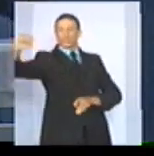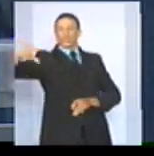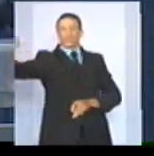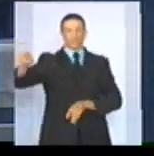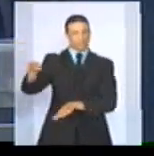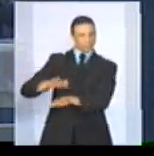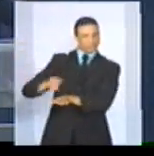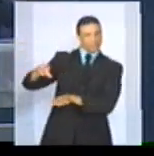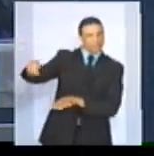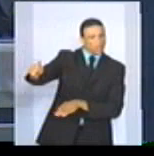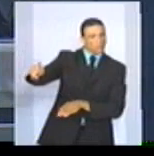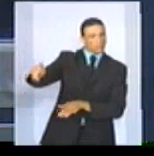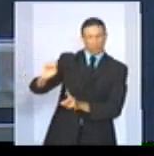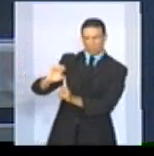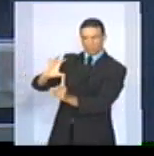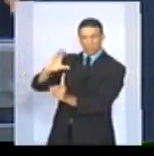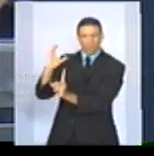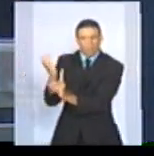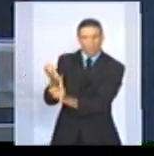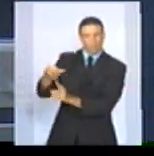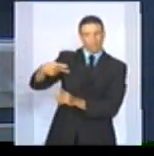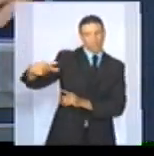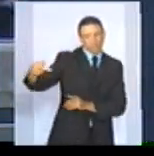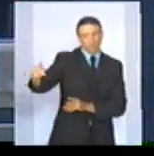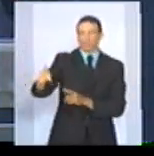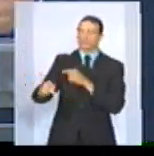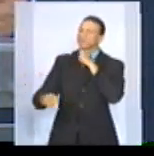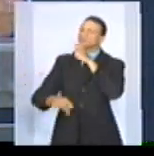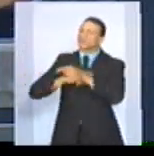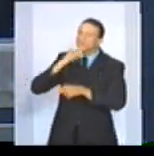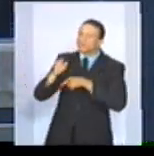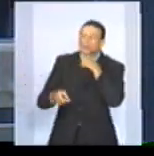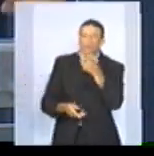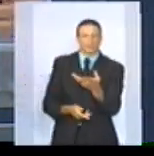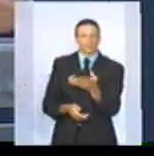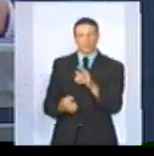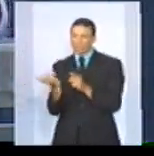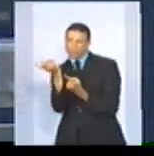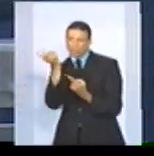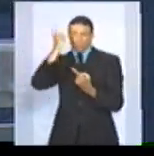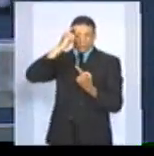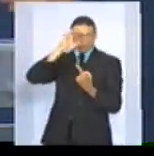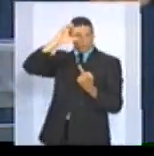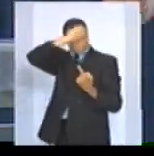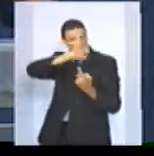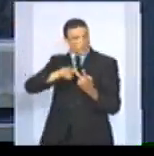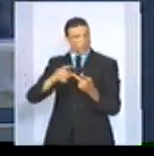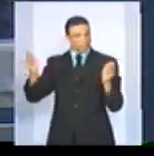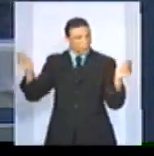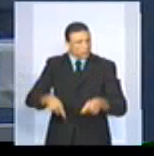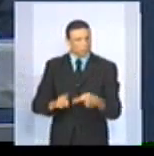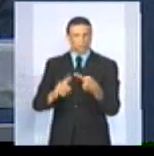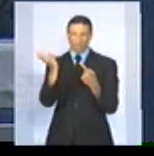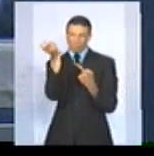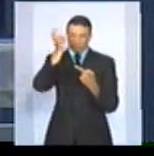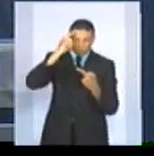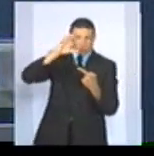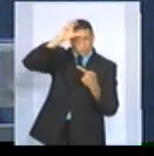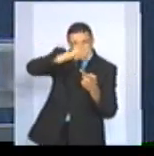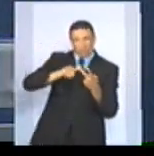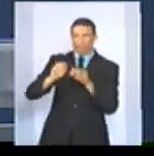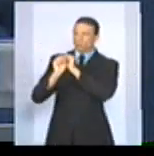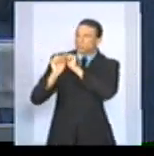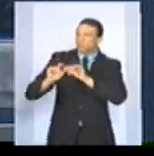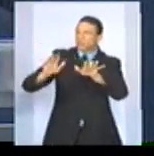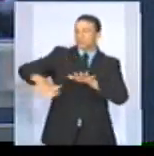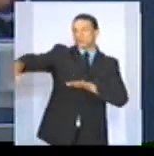que o cidadão ele é assim a um conjunto de interferência de valores culturais né de proporção de Publicidade que